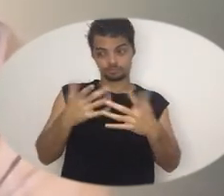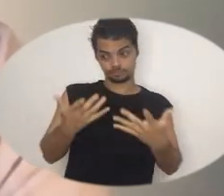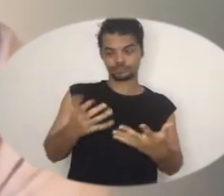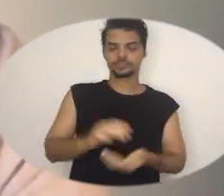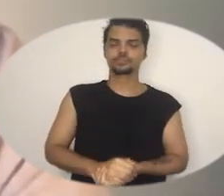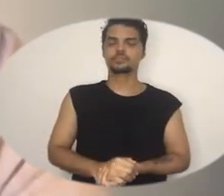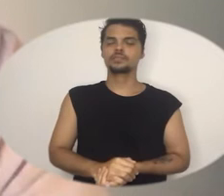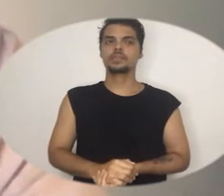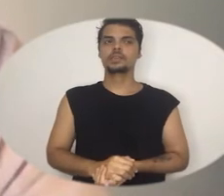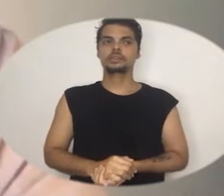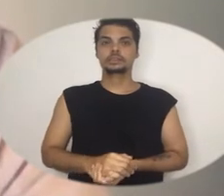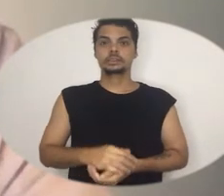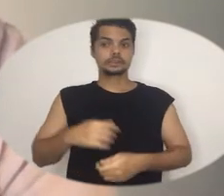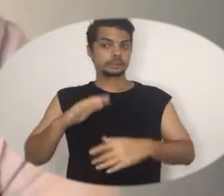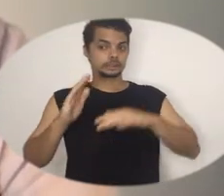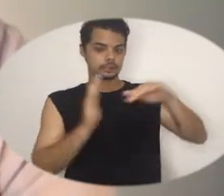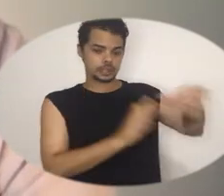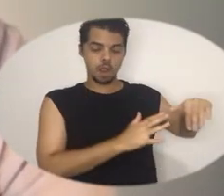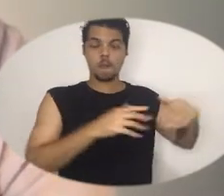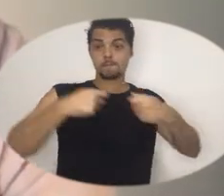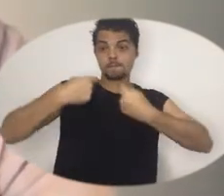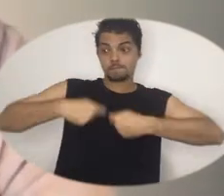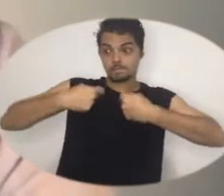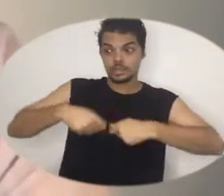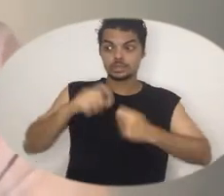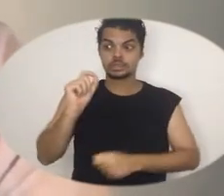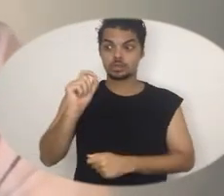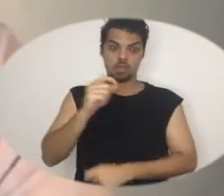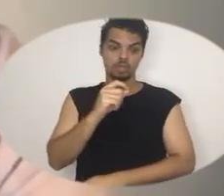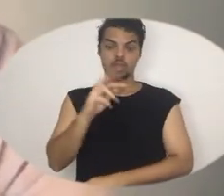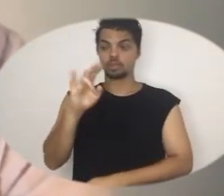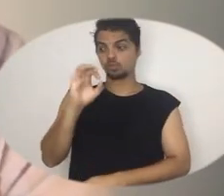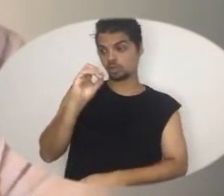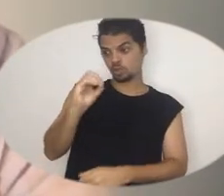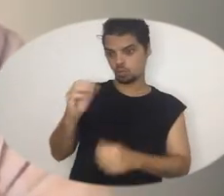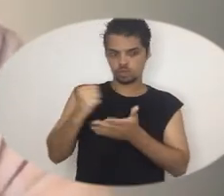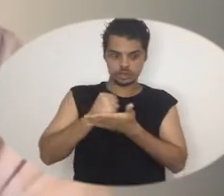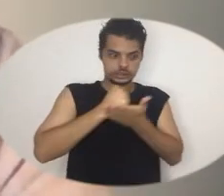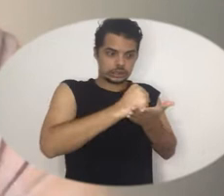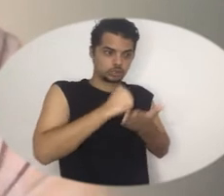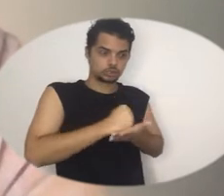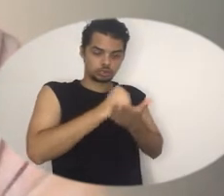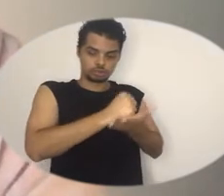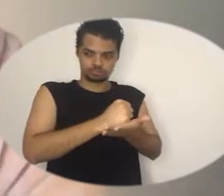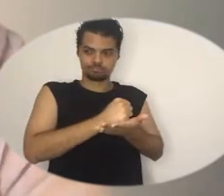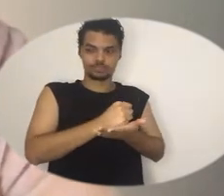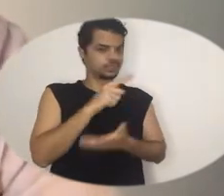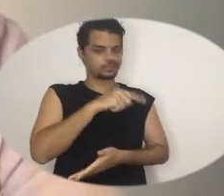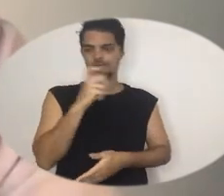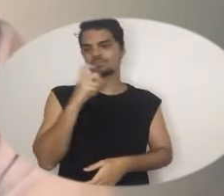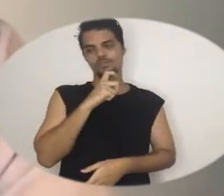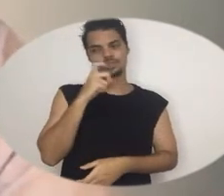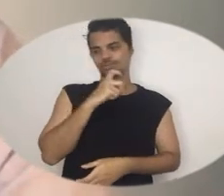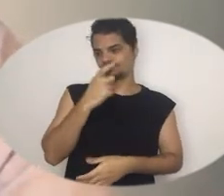de forças mandadas pelo Rio de Janeiro na verdade falso e nos leva a uma quarta omissão